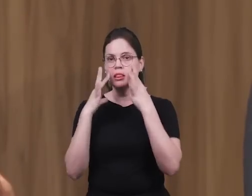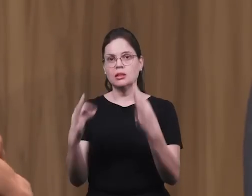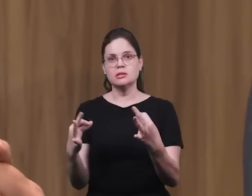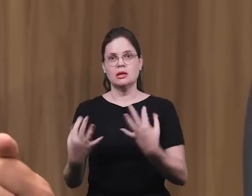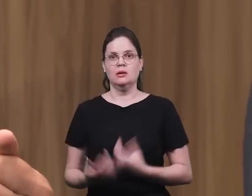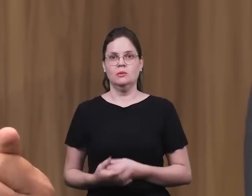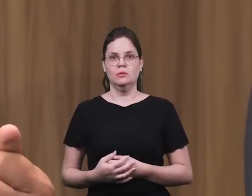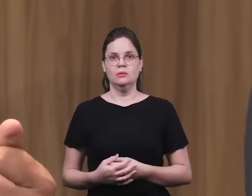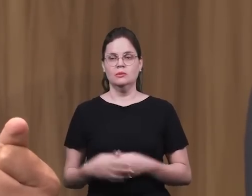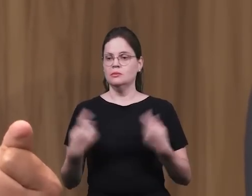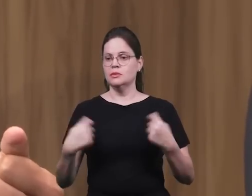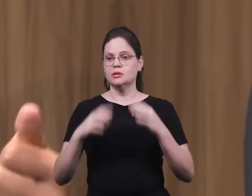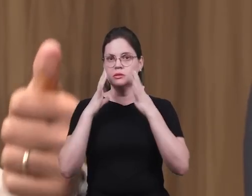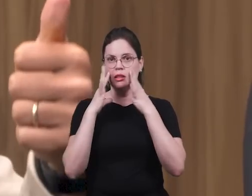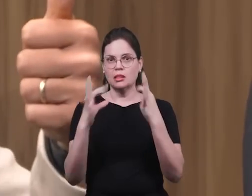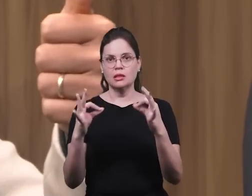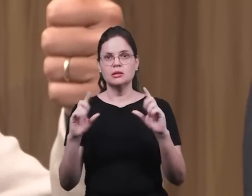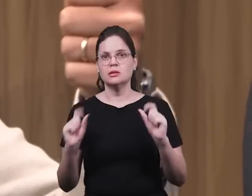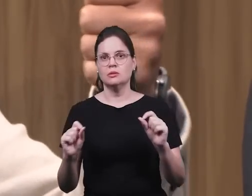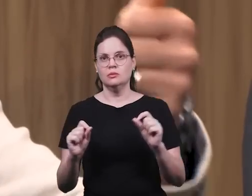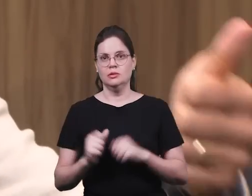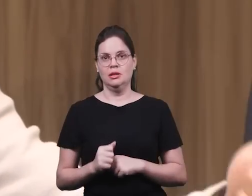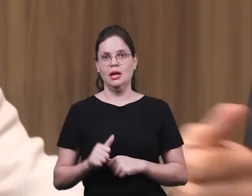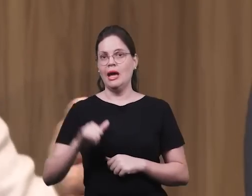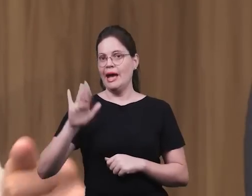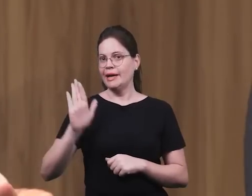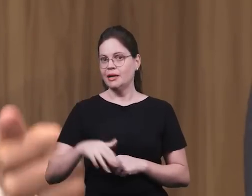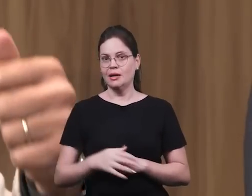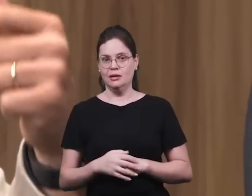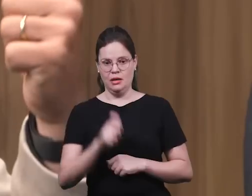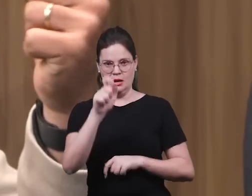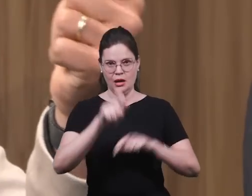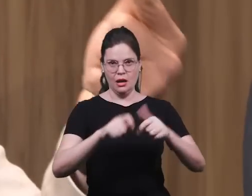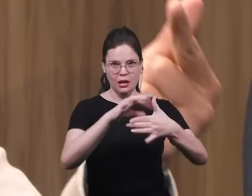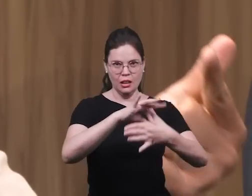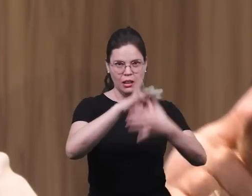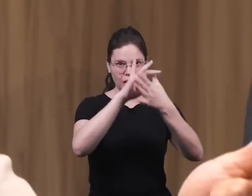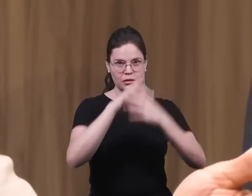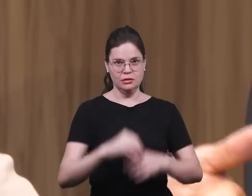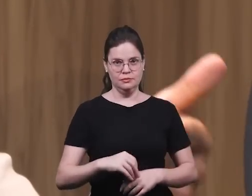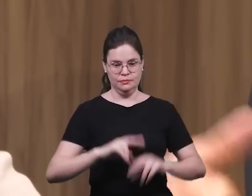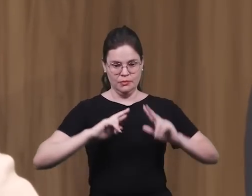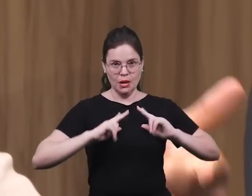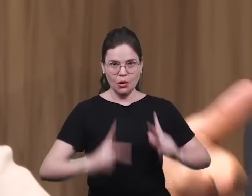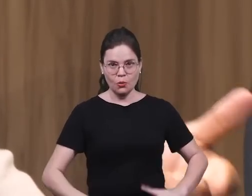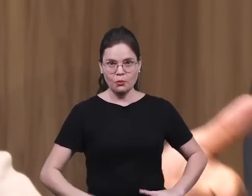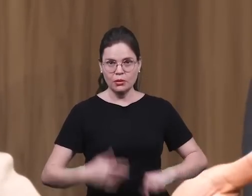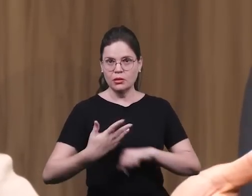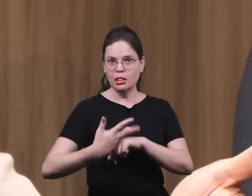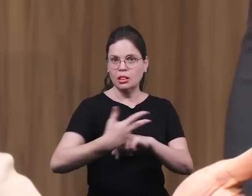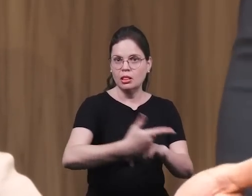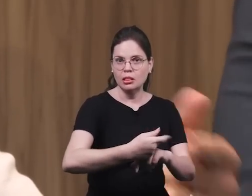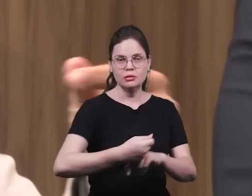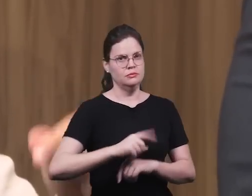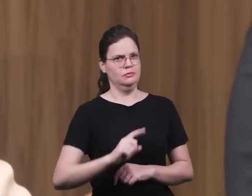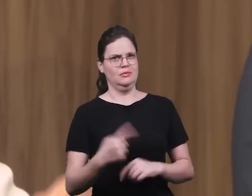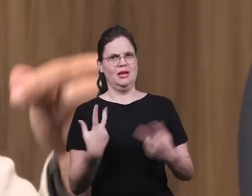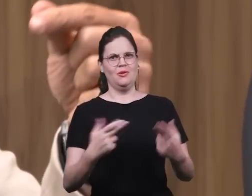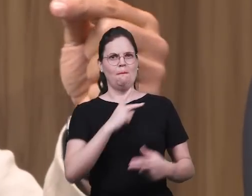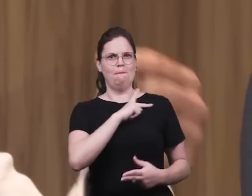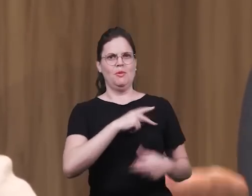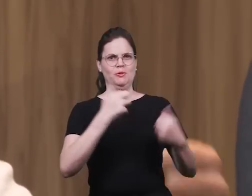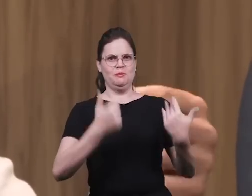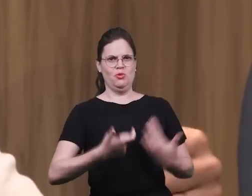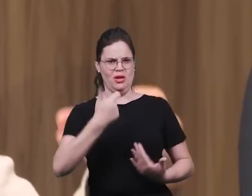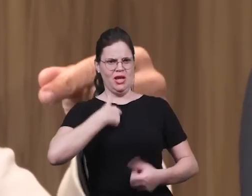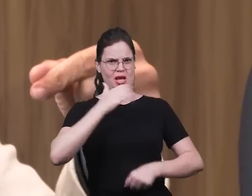ouvir e que nós precisamos ouvir? Não é a voz de um líder, não é um convencimento humano. O próprio apóstolo Paulo disse: a minha pregação